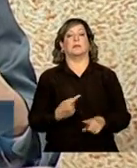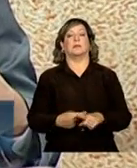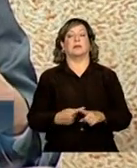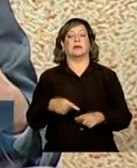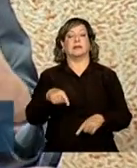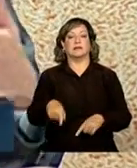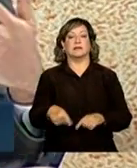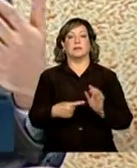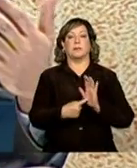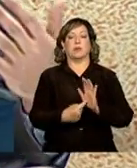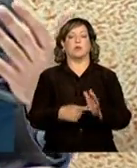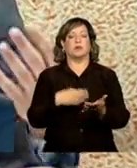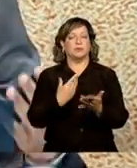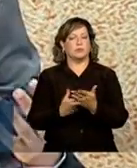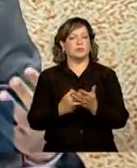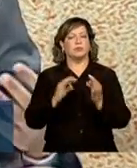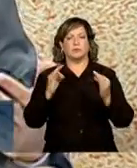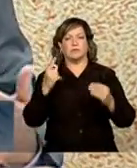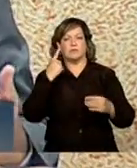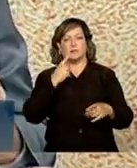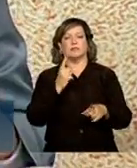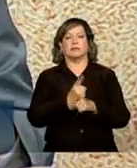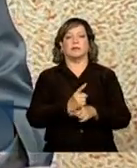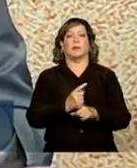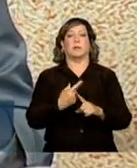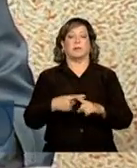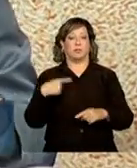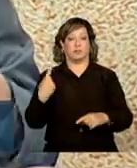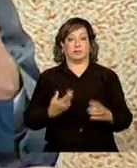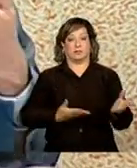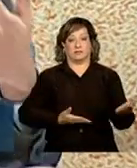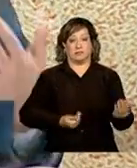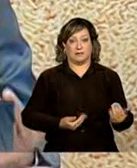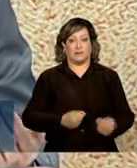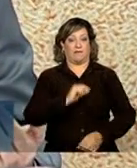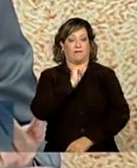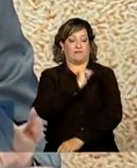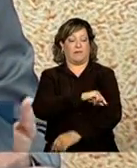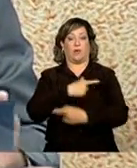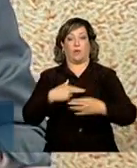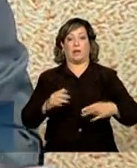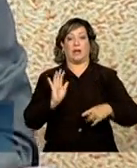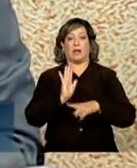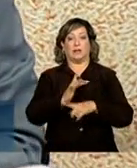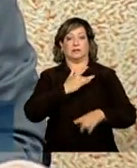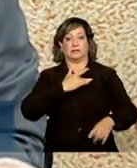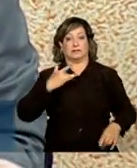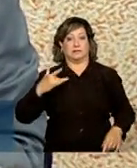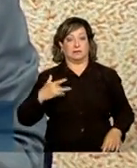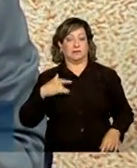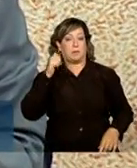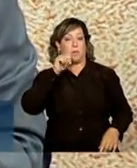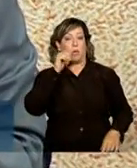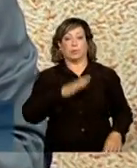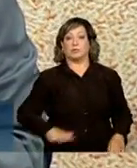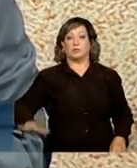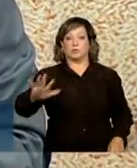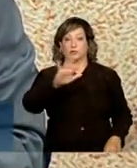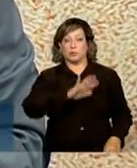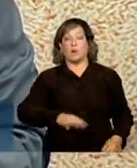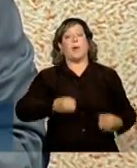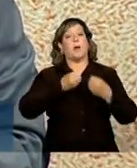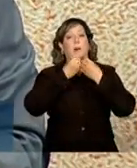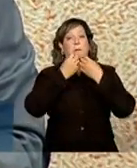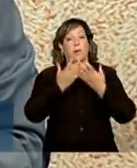que ao vacinar as meninas pré-adolescentes além do impacto geral sobre a proteção das mulheres também gera um impacto